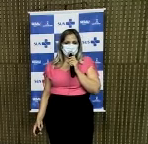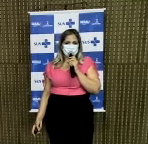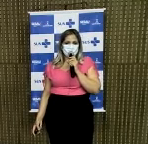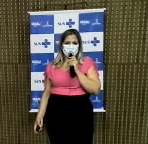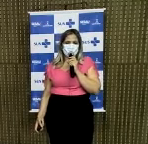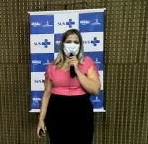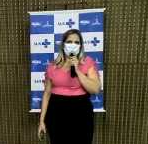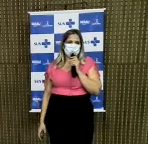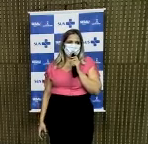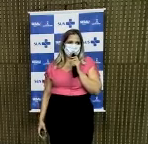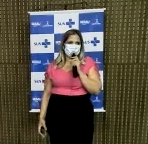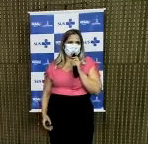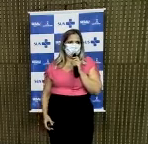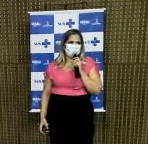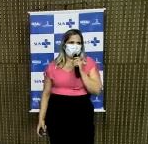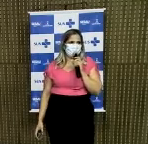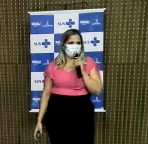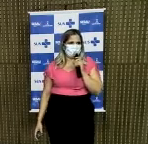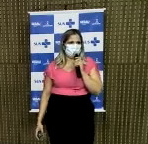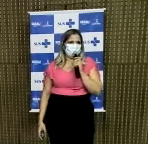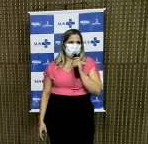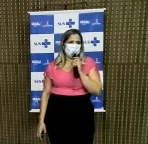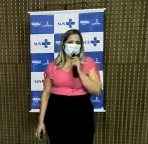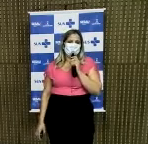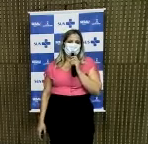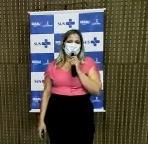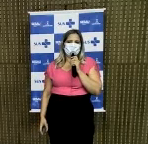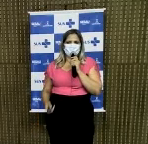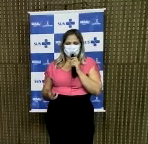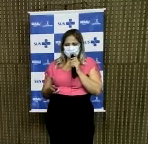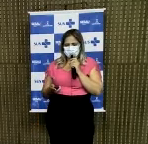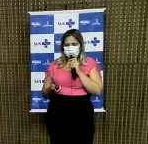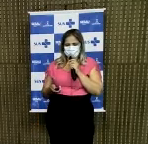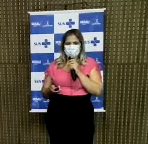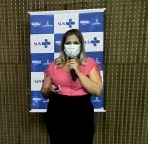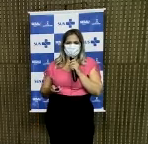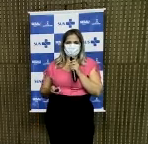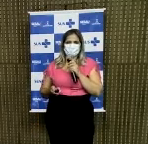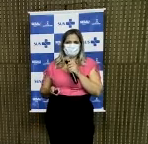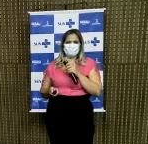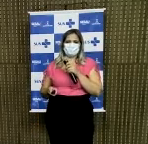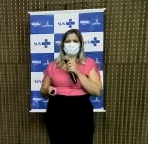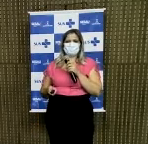Ainda continua, né, sendo realizado, graças a Deus, agora bem menos, esses atendimentos.